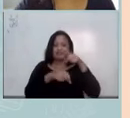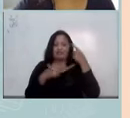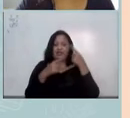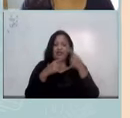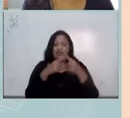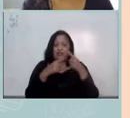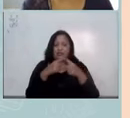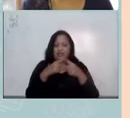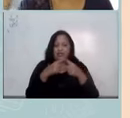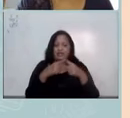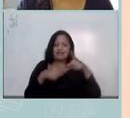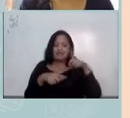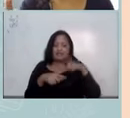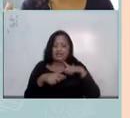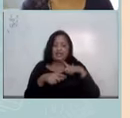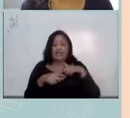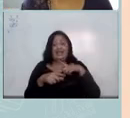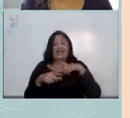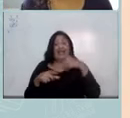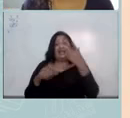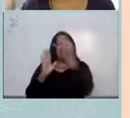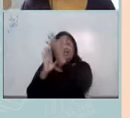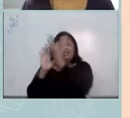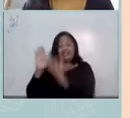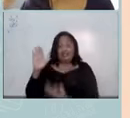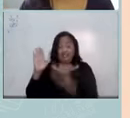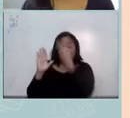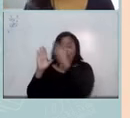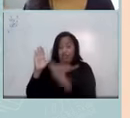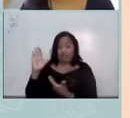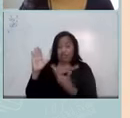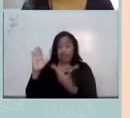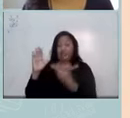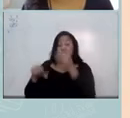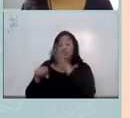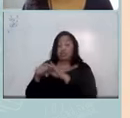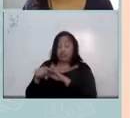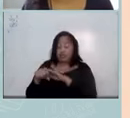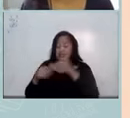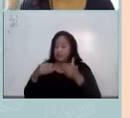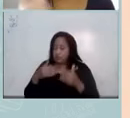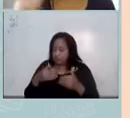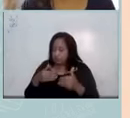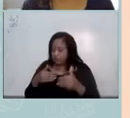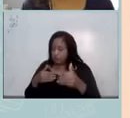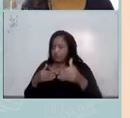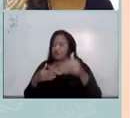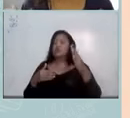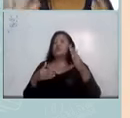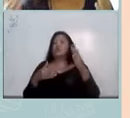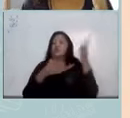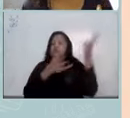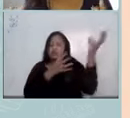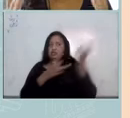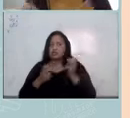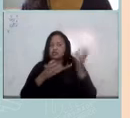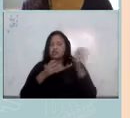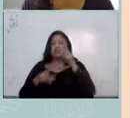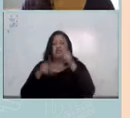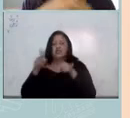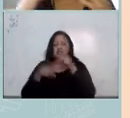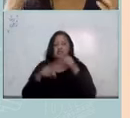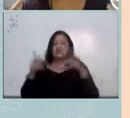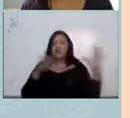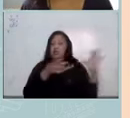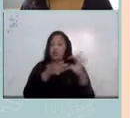e a prevalência dessas doenças, dessa lista de doenças aí, né, doenças que continuam acometendo a população, que, como eu falei, né, estão relacionadas a